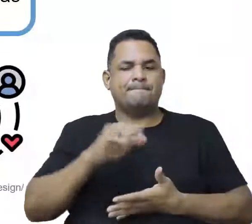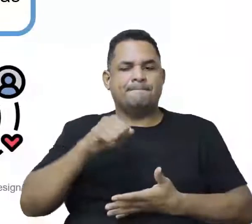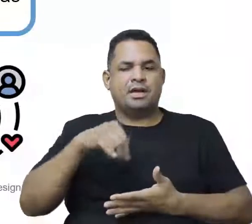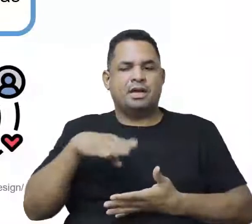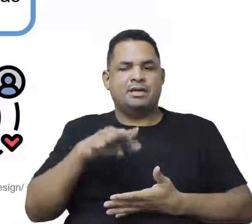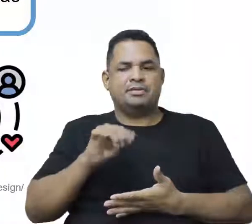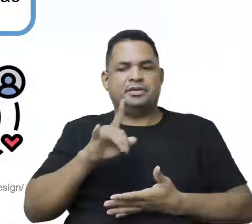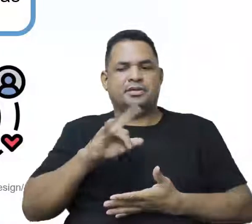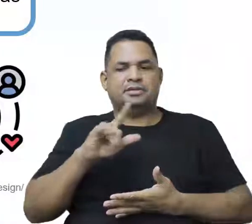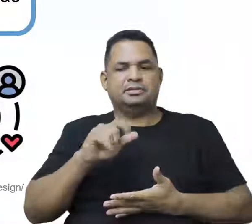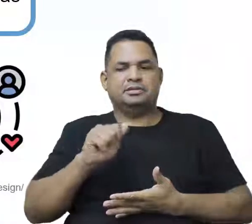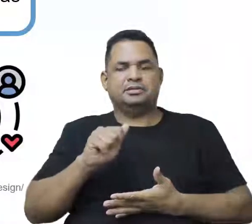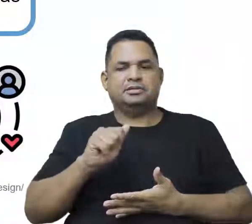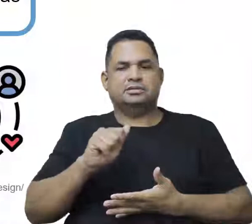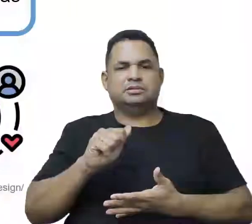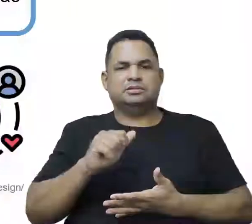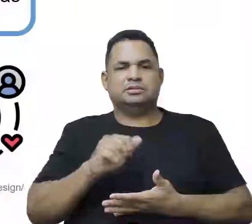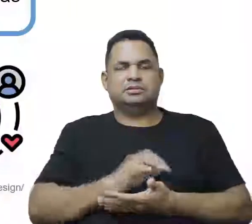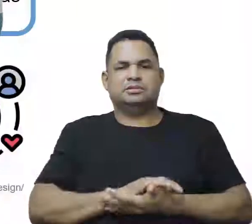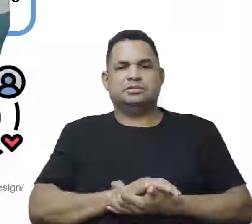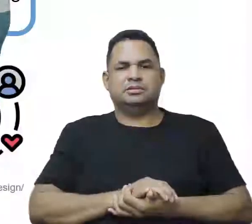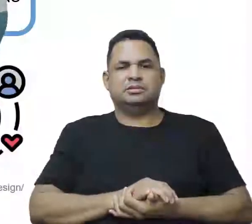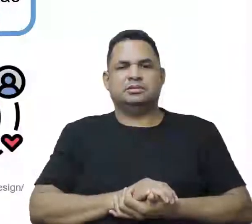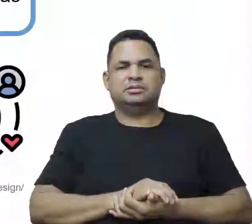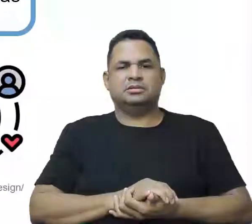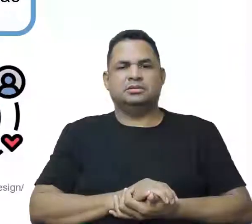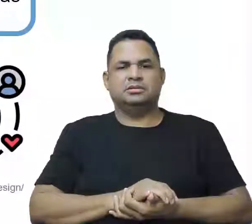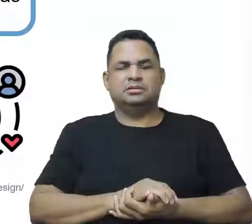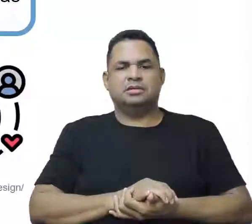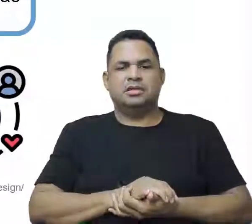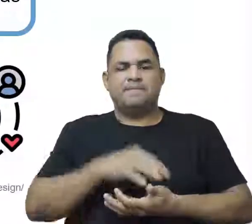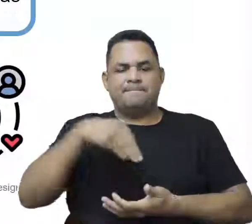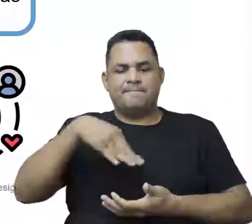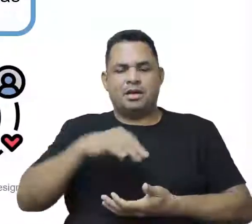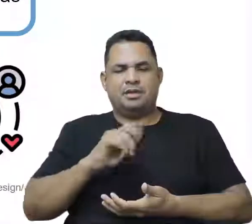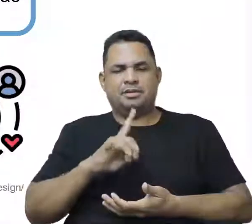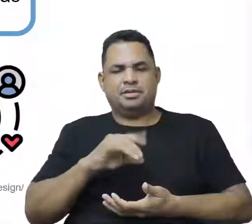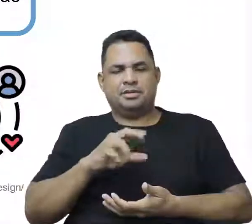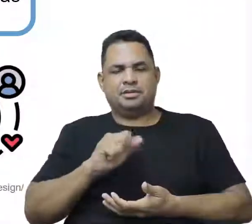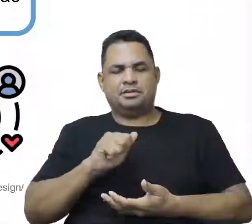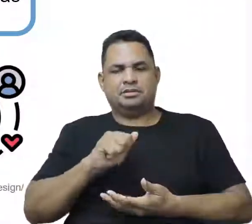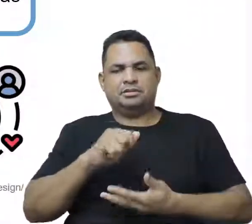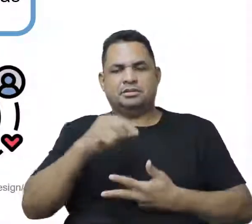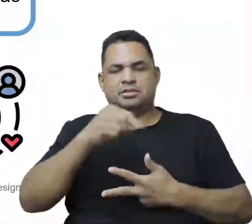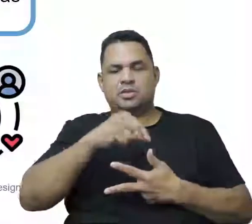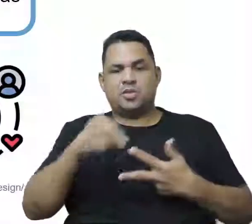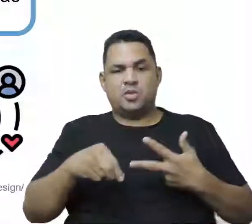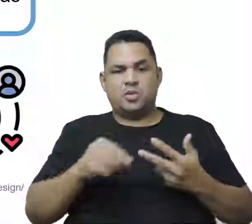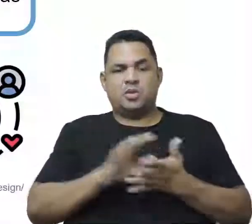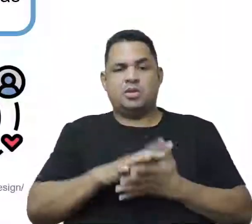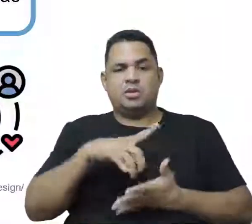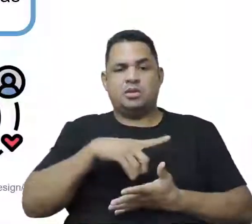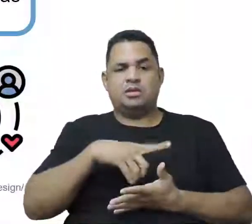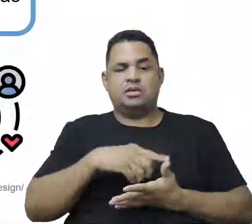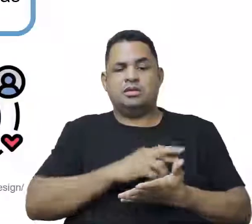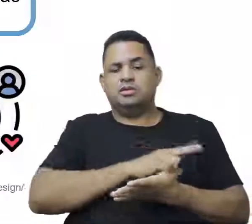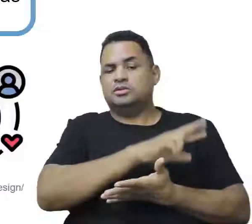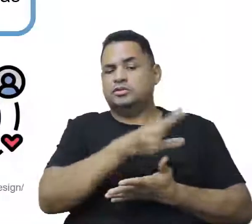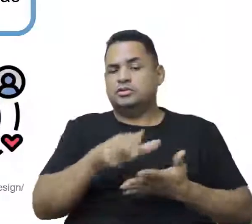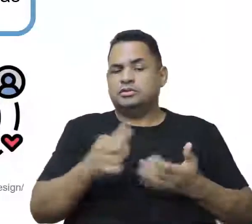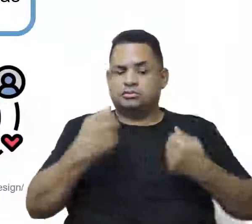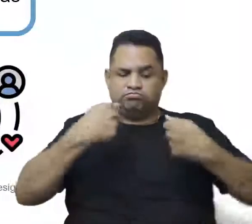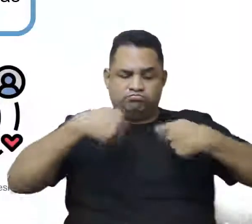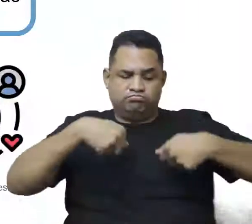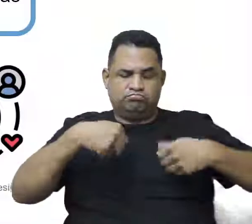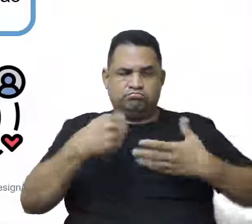Enem, vamos entrar nesse slide para a gente? Vamos entrar. Então, lá na matriz de referência do Enem, tem várias competências.